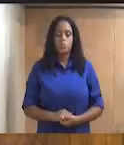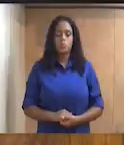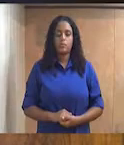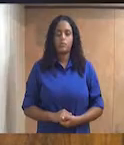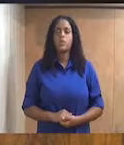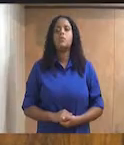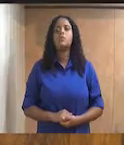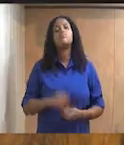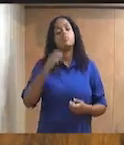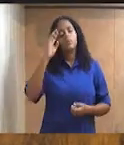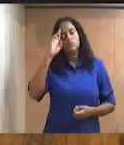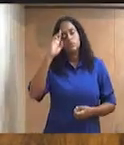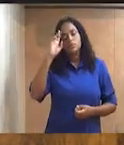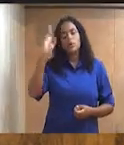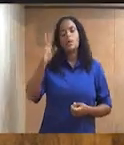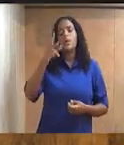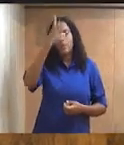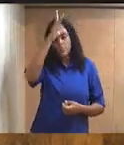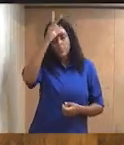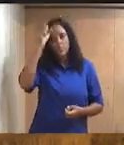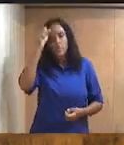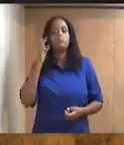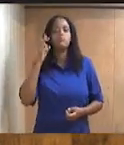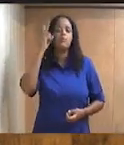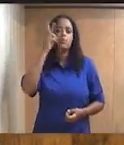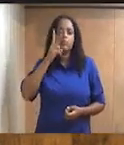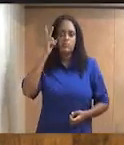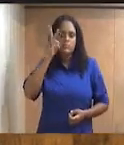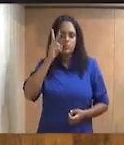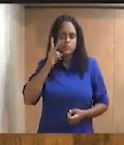Senhor presidente, nobres colegas vereadores,